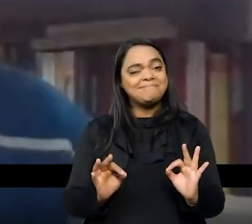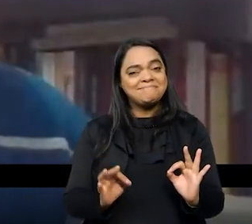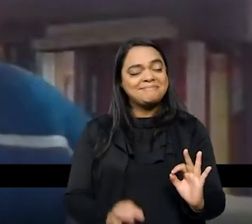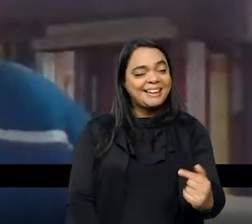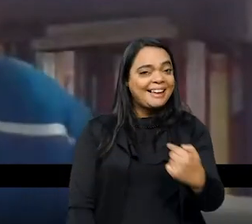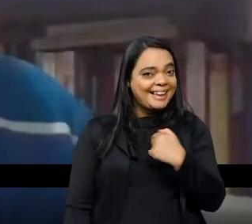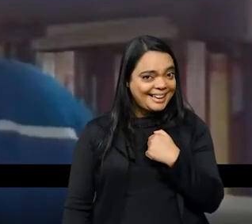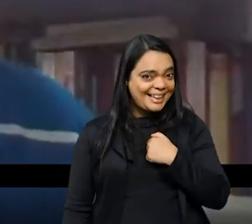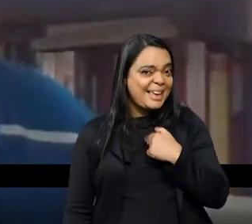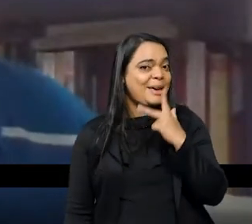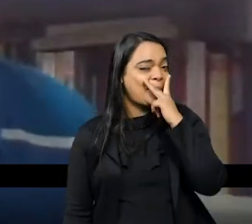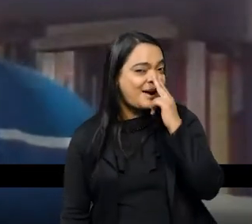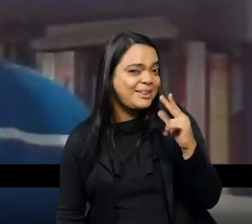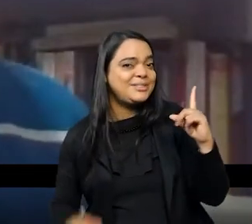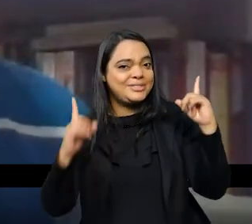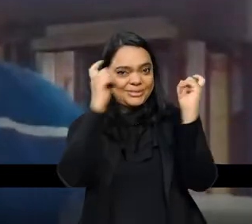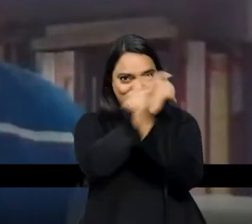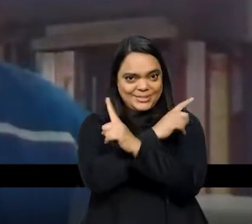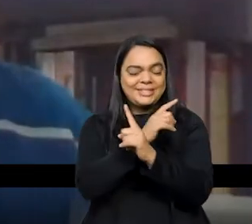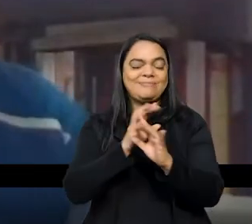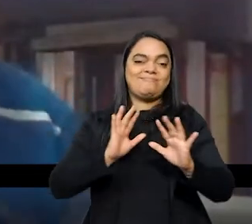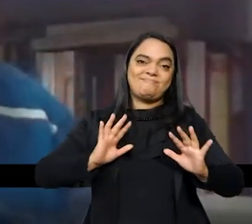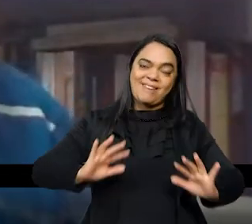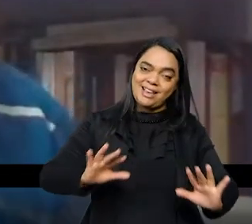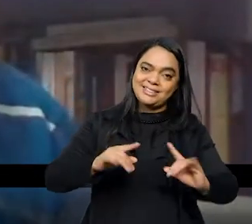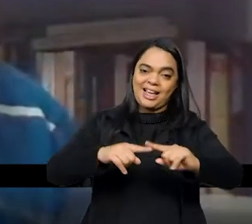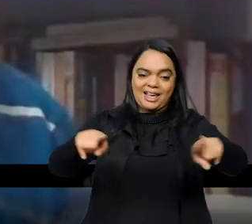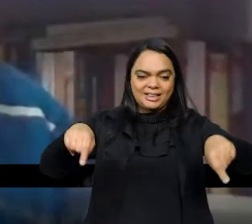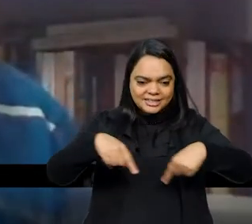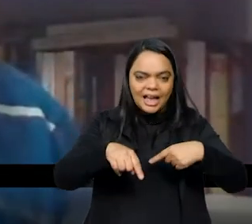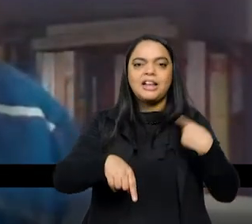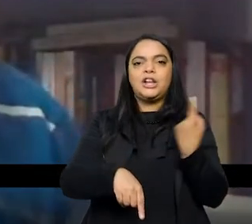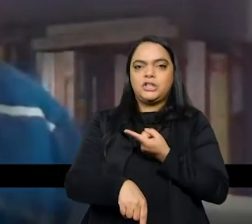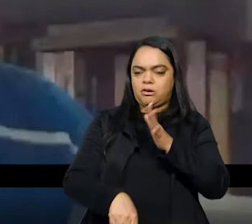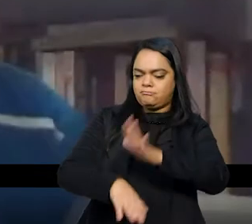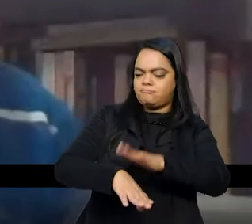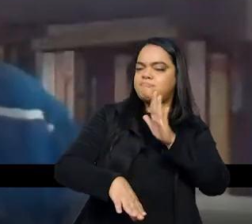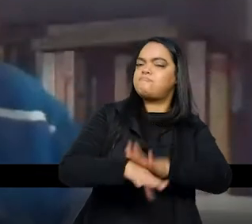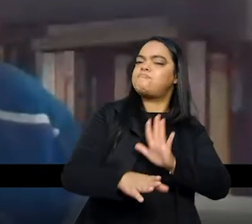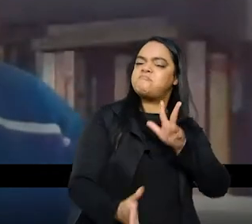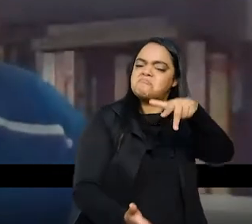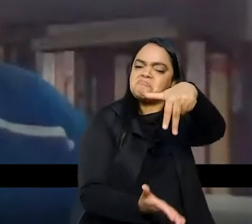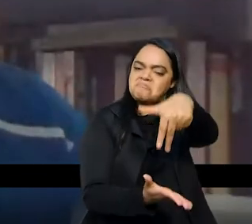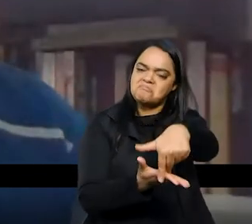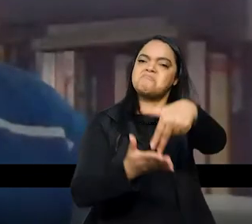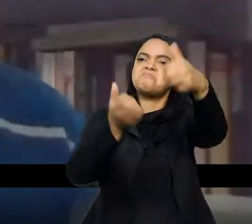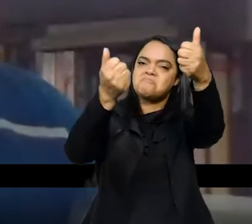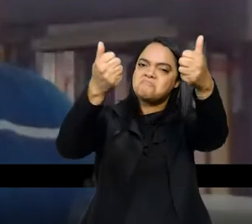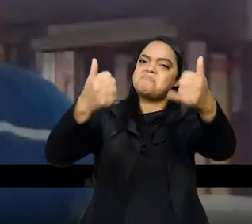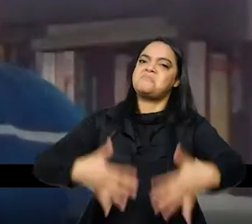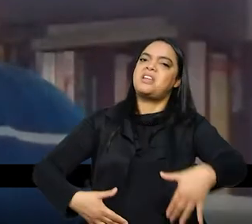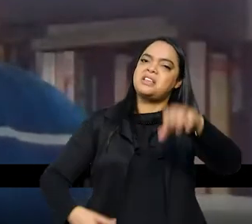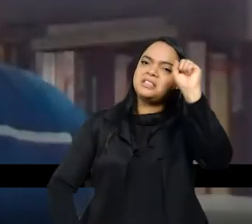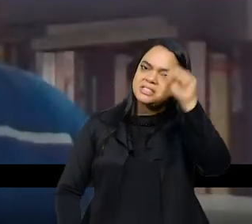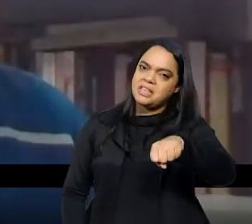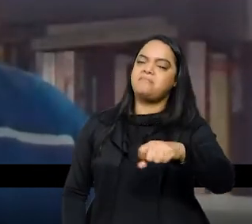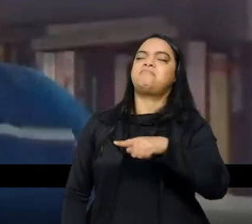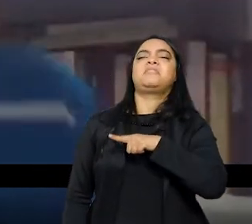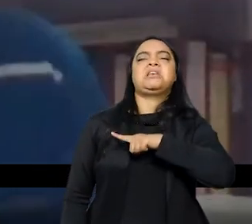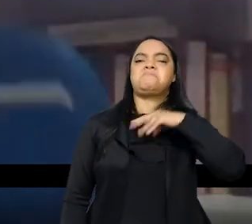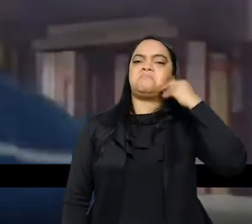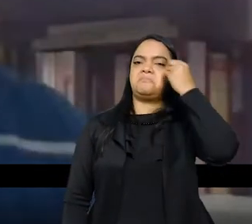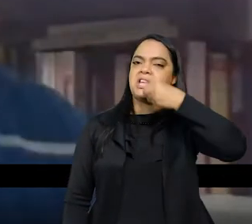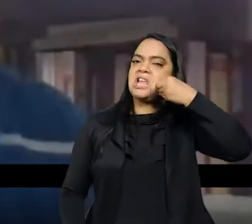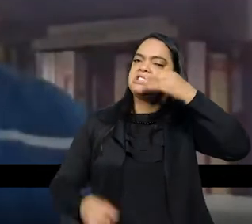muito difícil. Mas a sala é nossa, nós temos o direito de falar, temos experiência para isso, né?